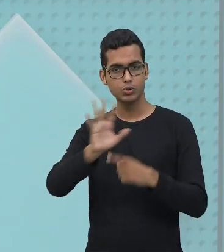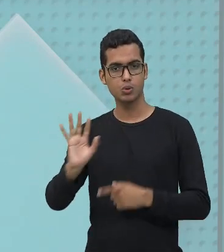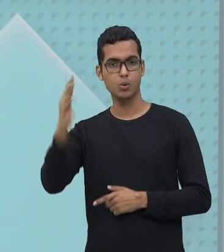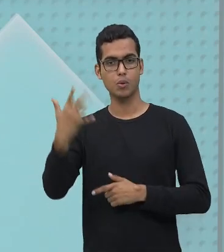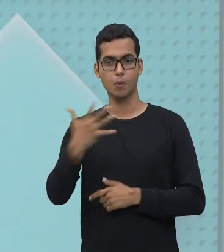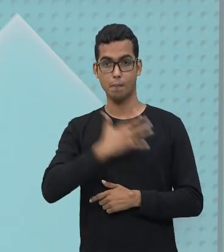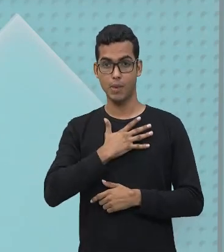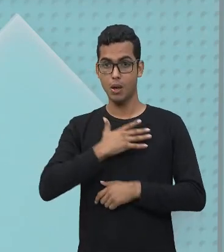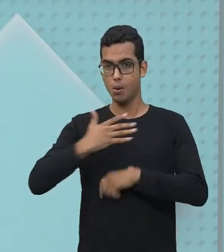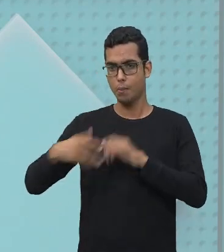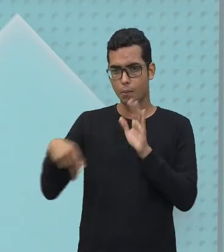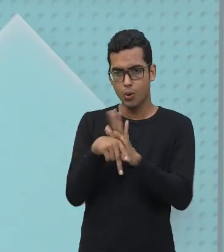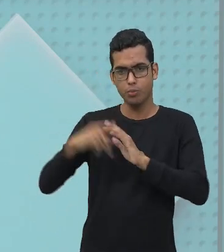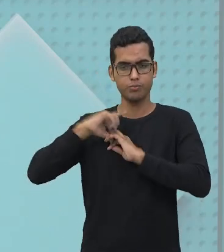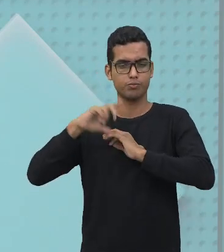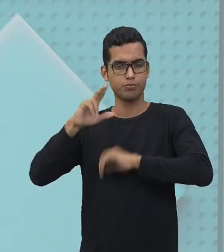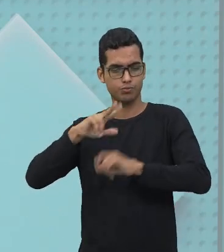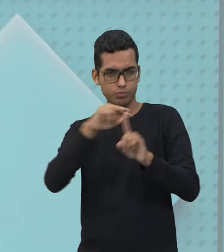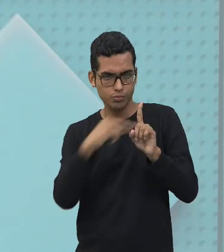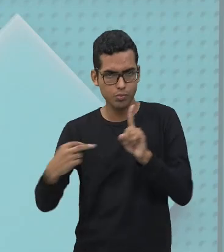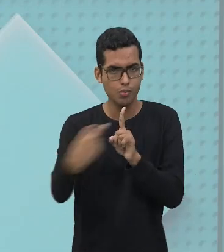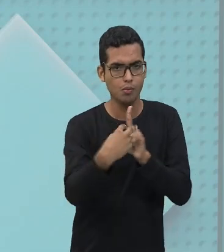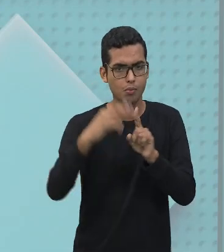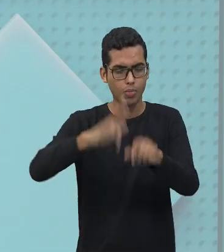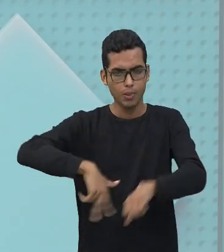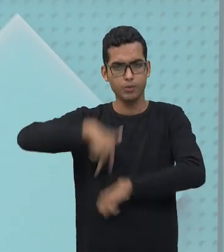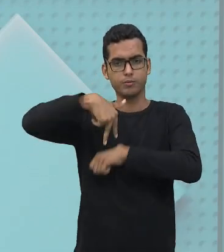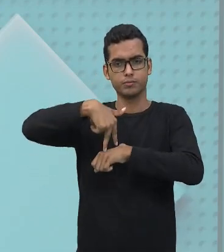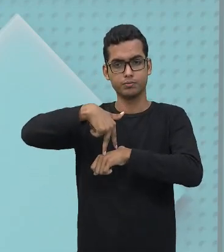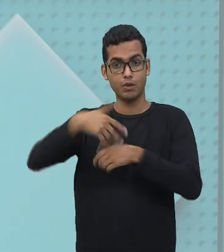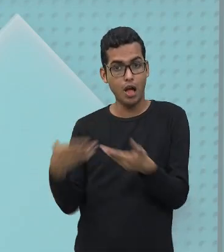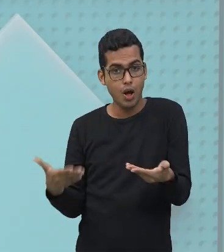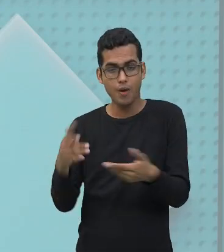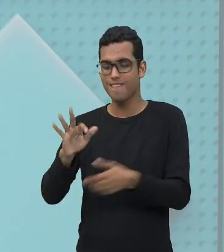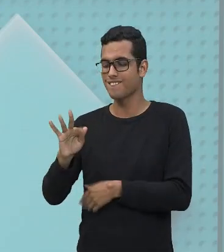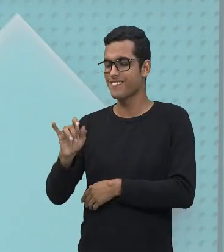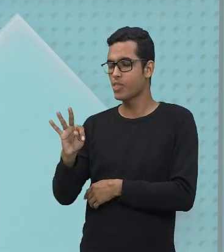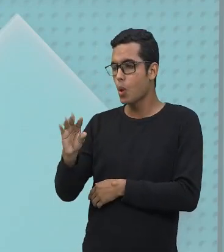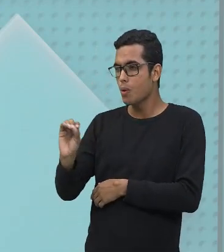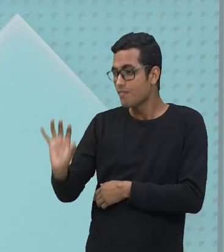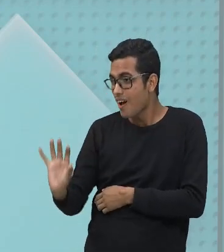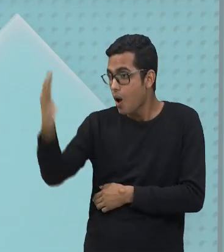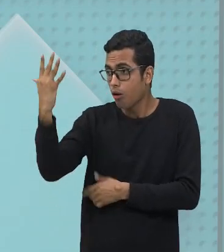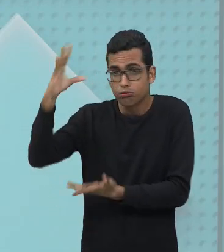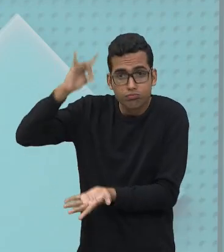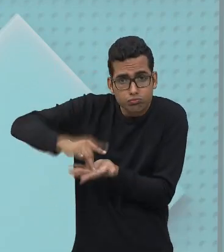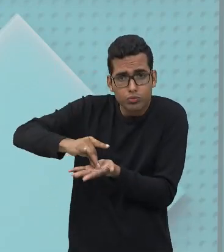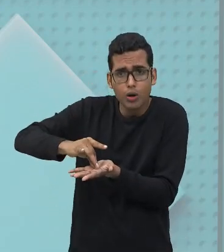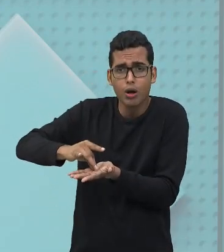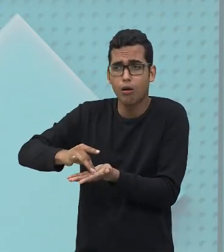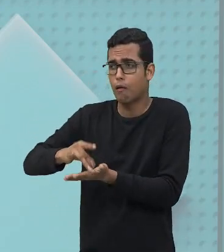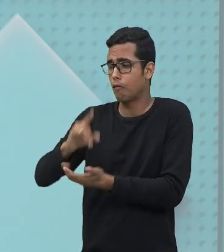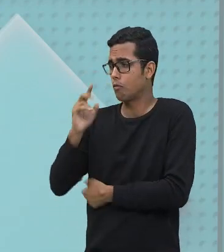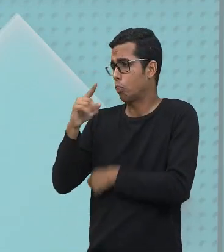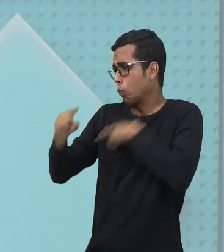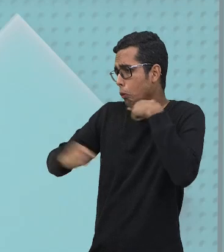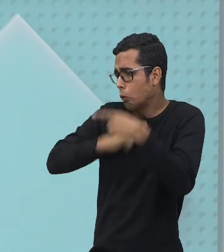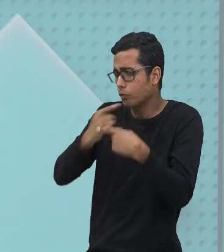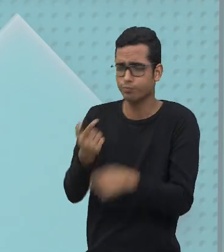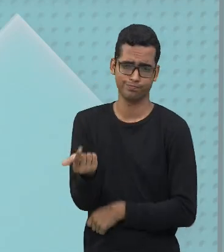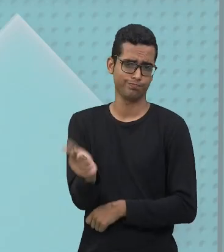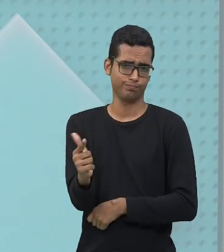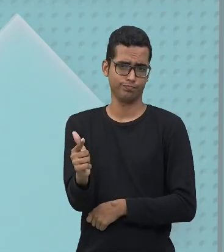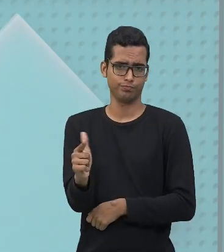ponto de vista. Já o fato, contra ele não tem argumento. Fato é fato. Independe da